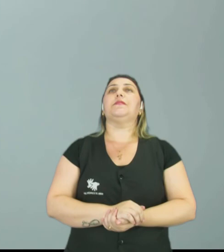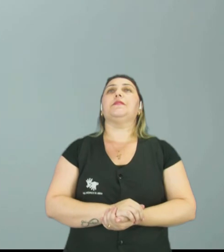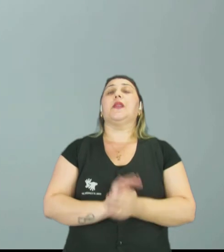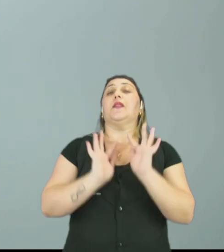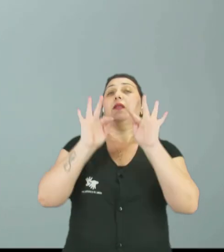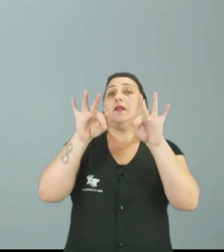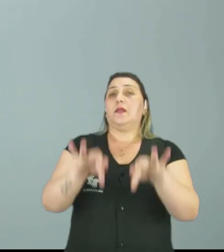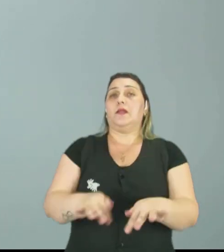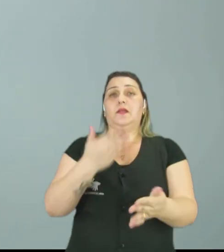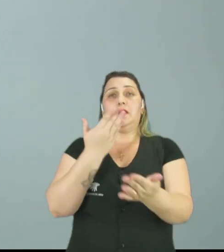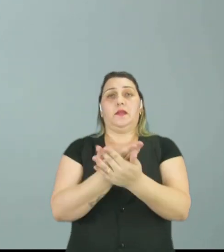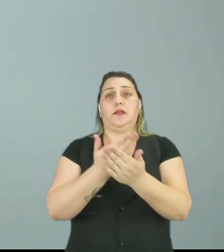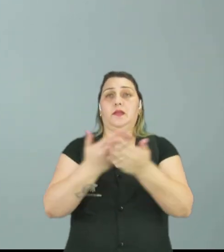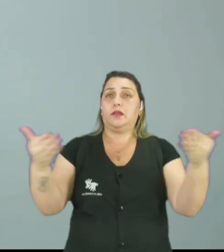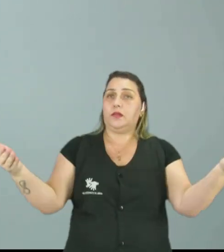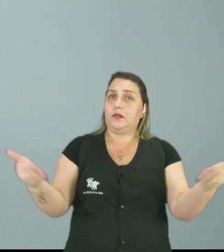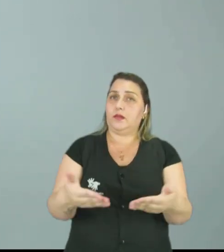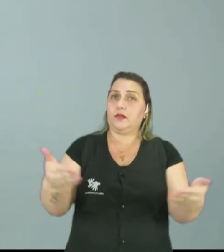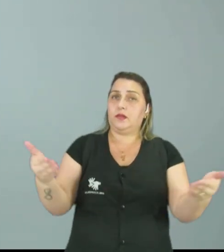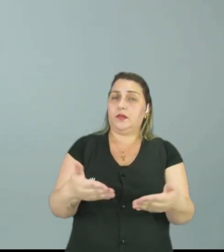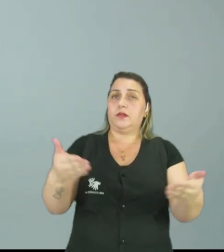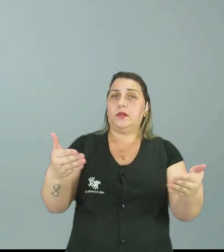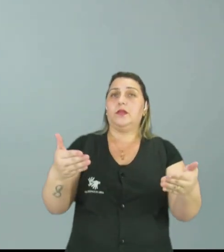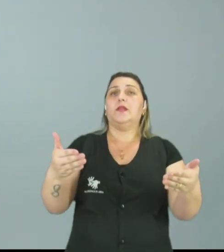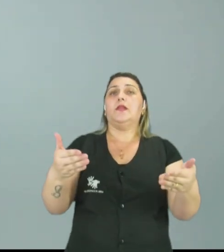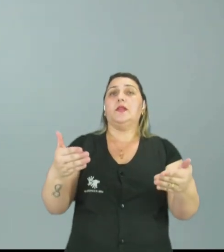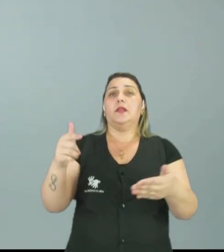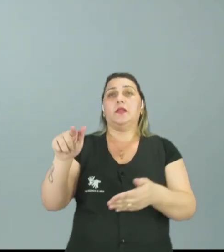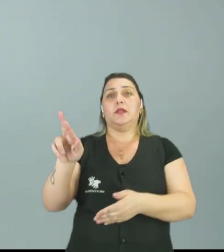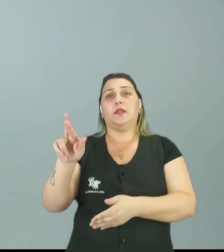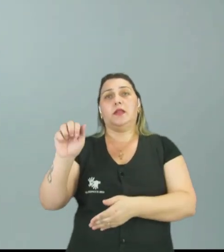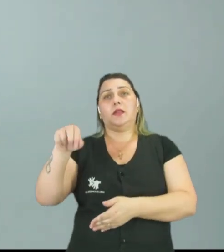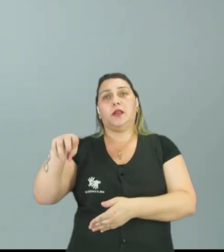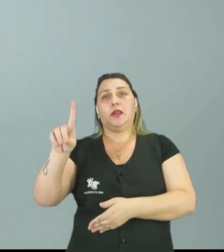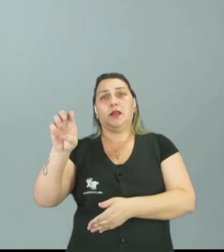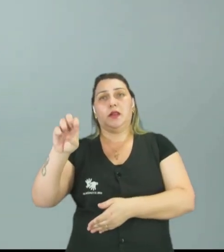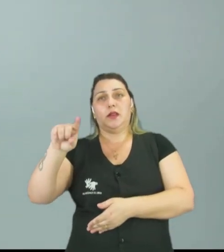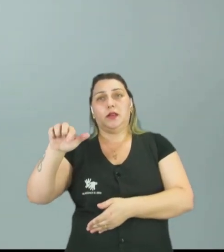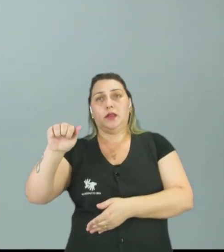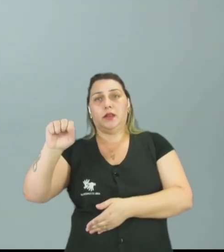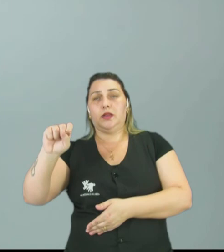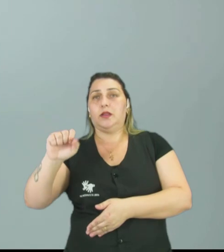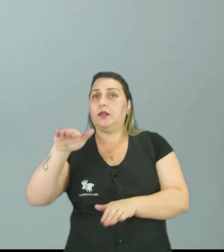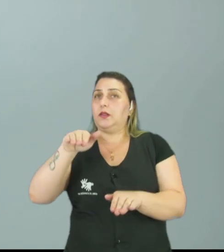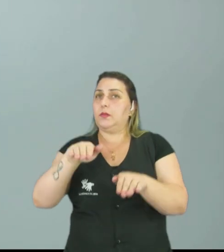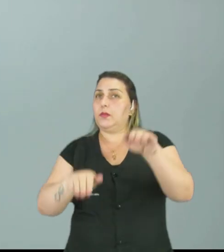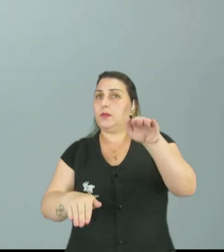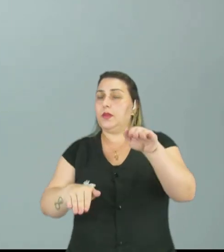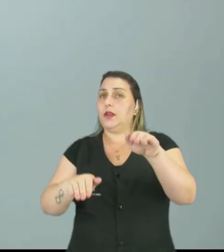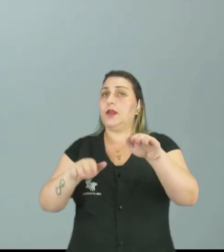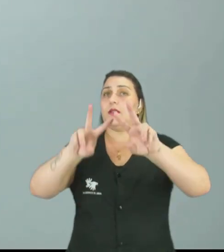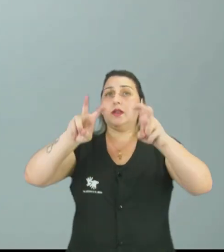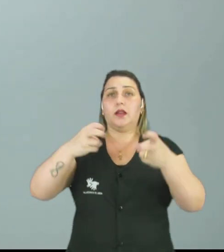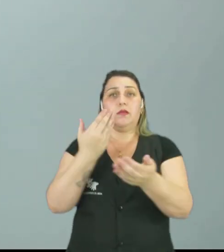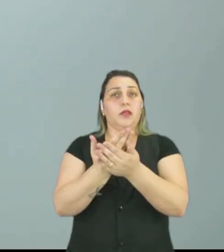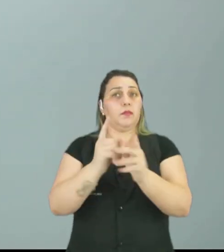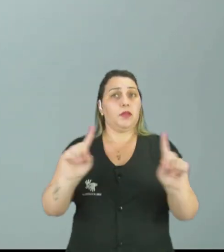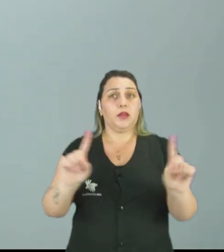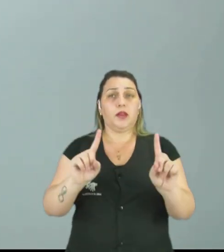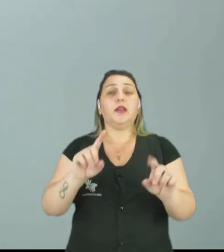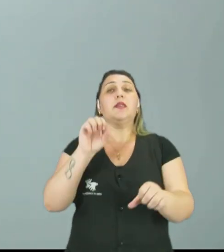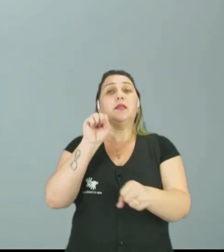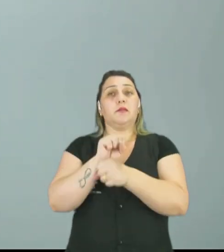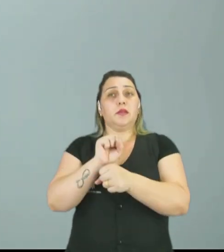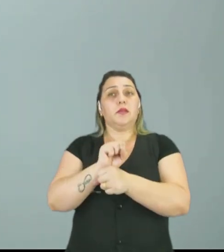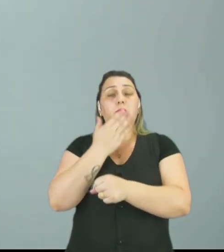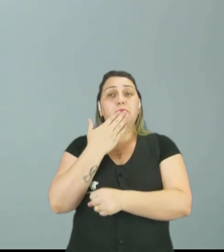estamos finalizando a aula de hoje sobre grandezas não proporcionais. Esse assunto não se encerra por aqui. Eu peço a